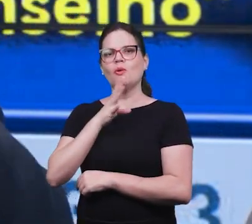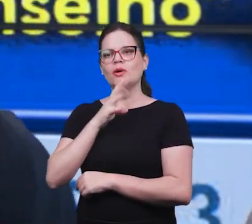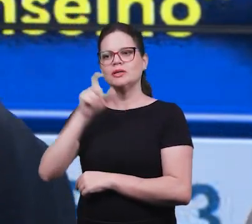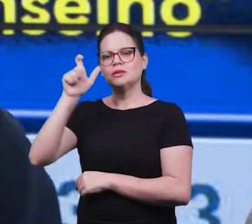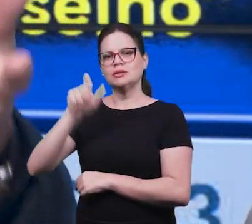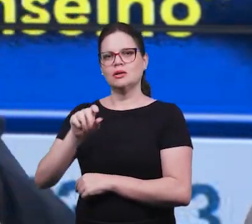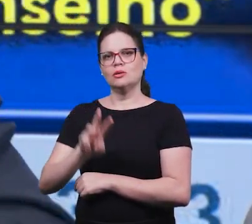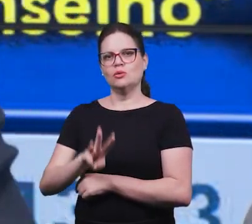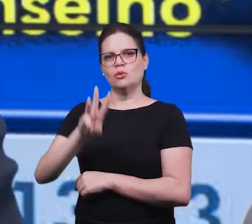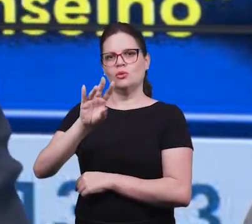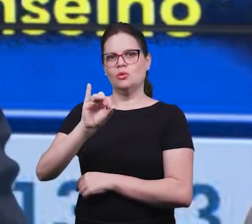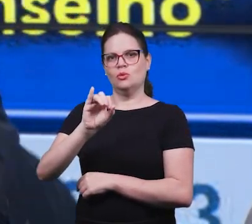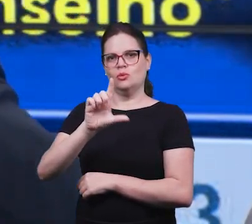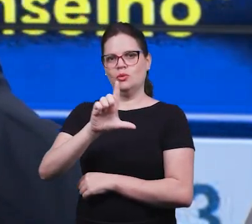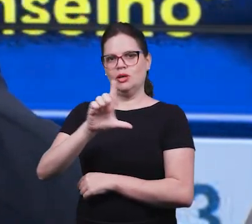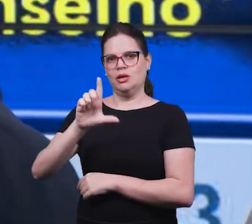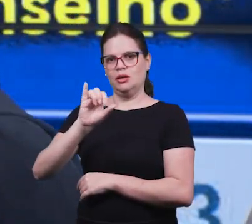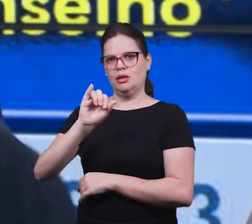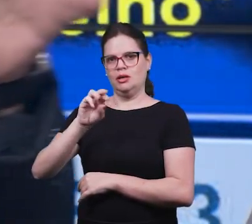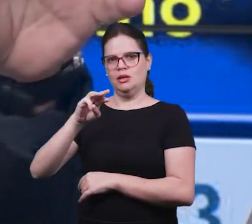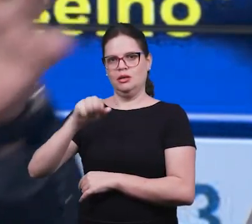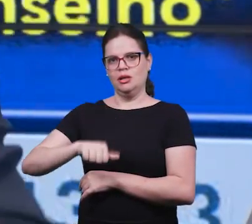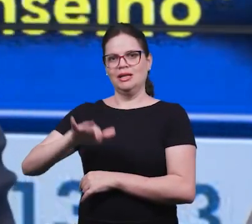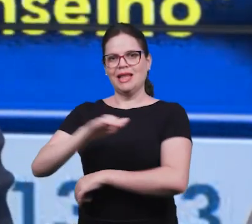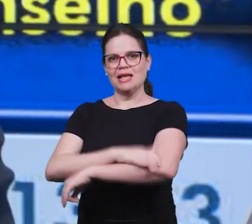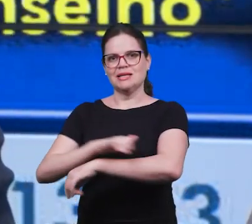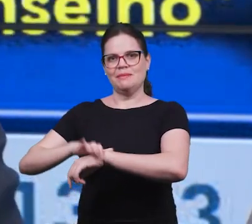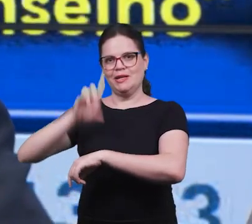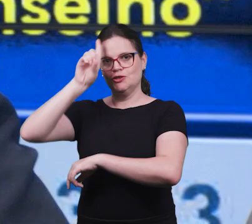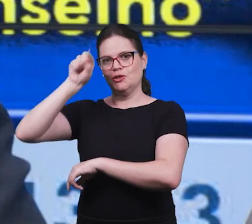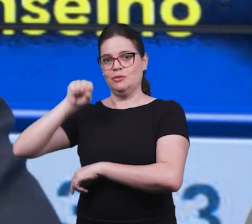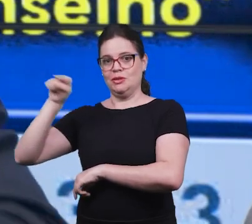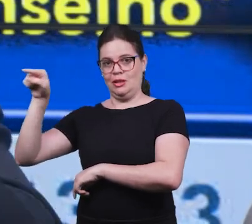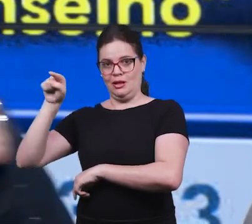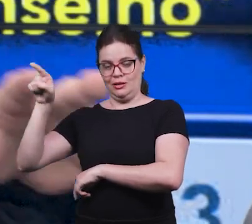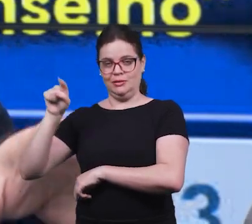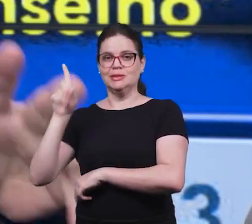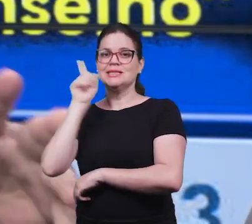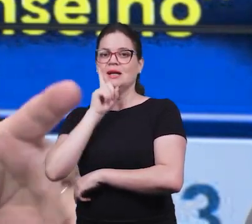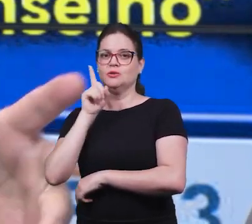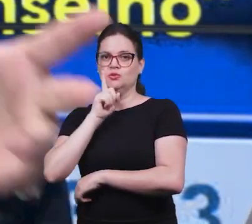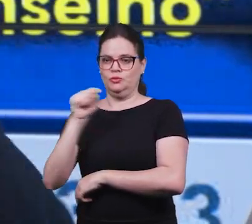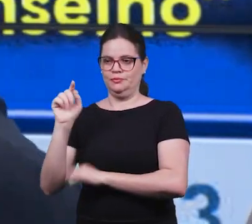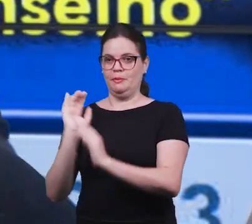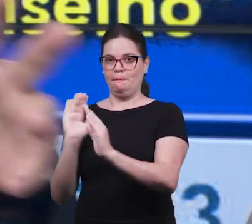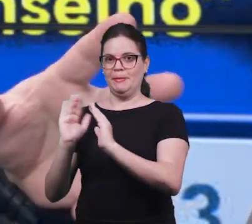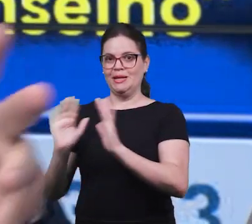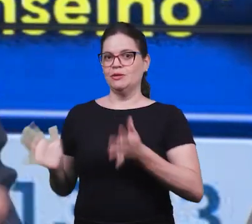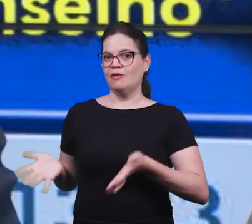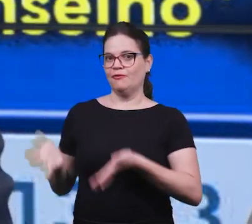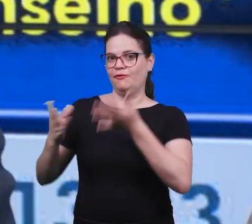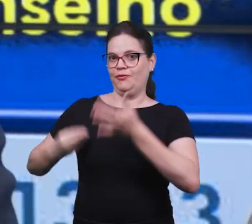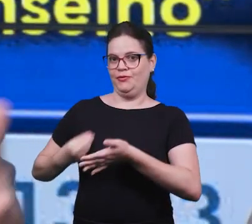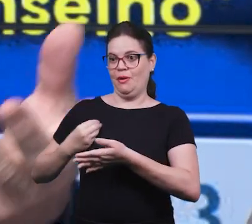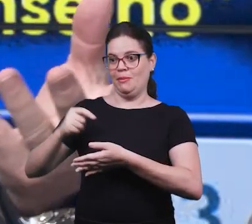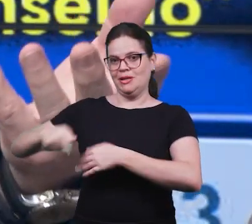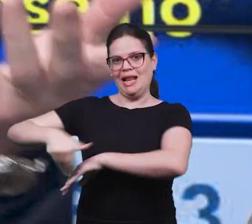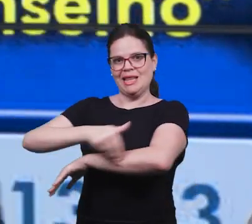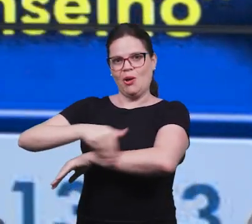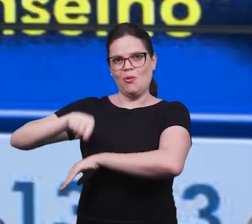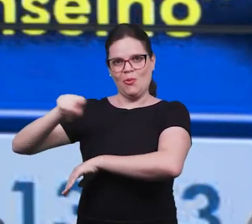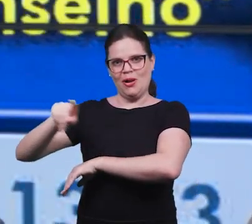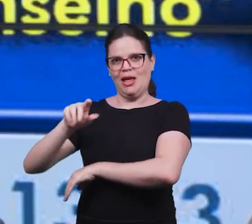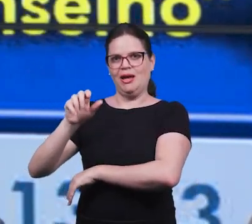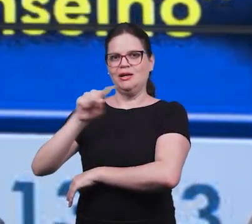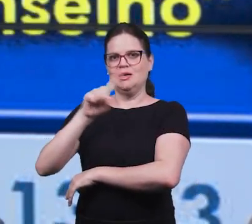pentecostais, William Durham, que já era da Assembleia de Deus lá nos Estados Unidos, nesse período do avivamento da Rua Azusa. E